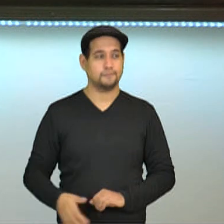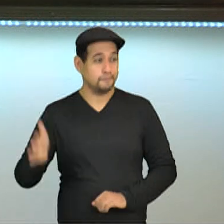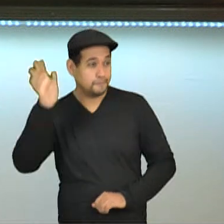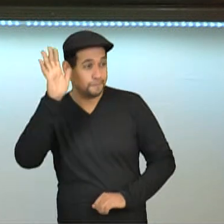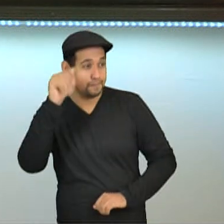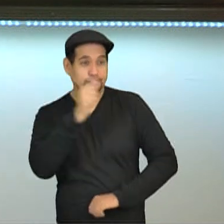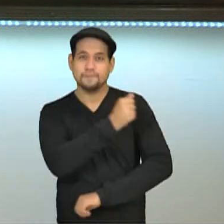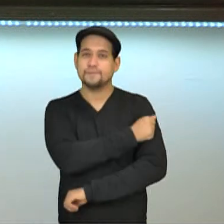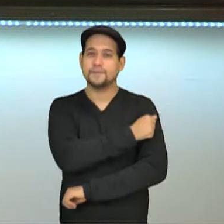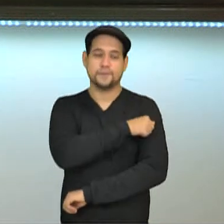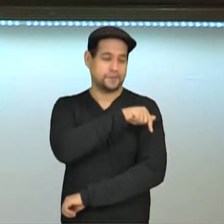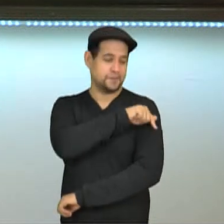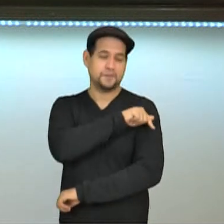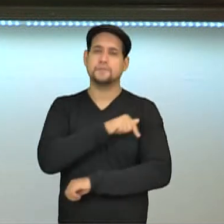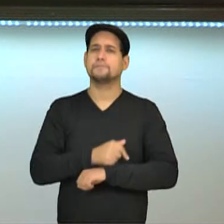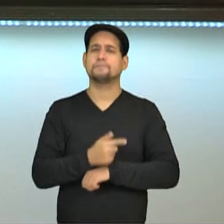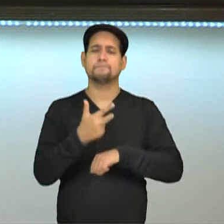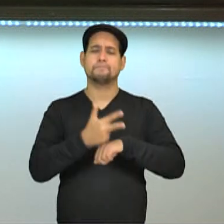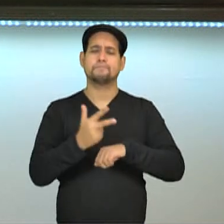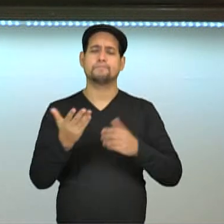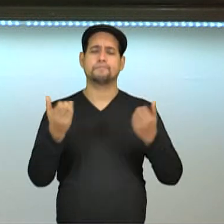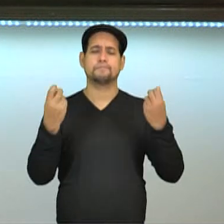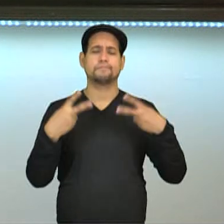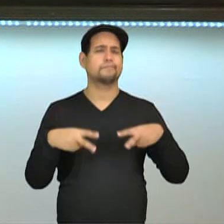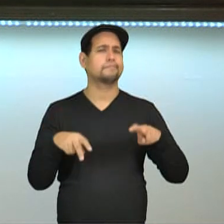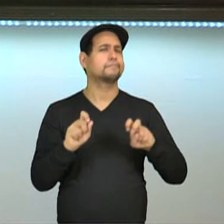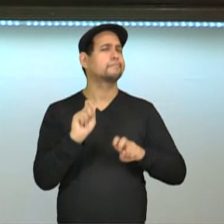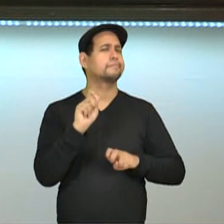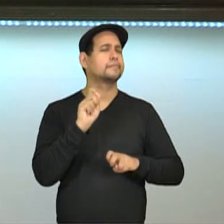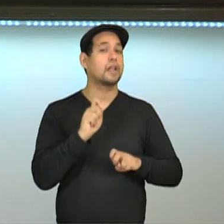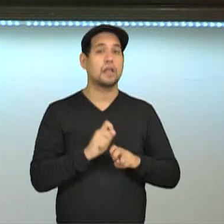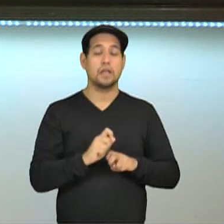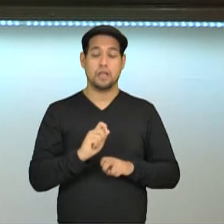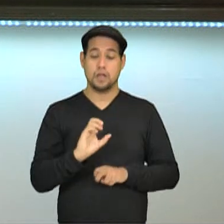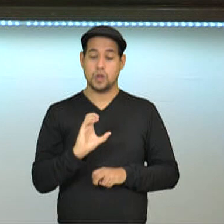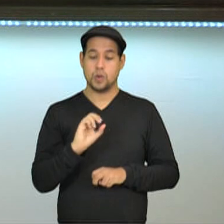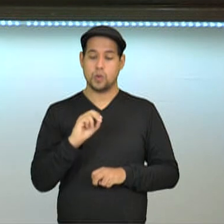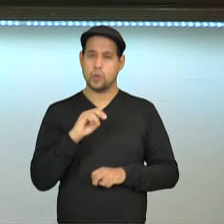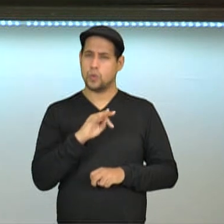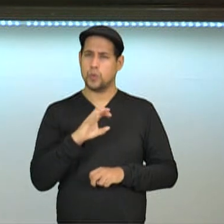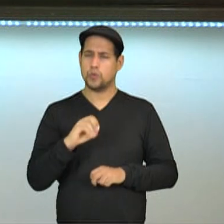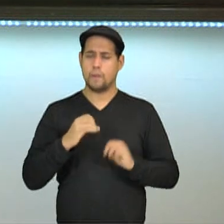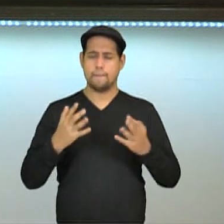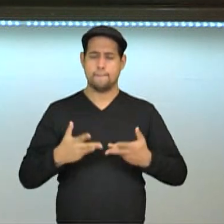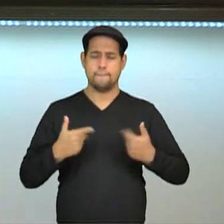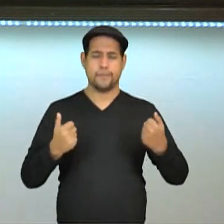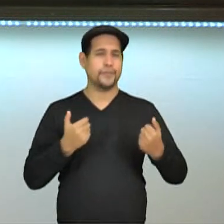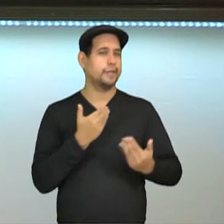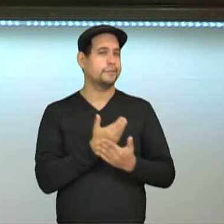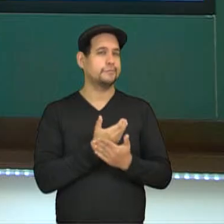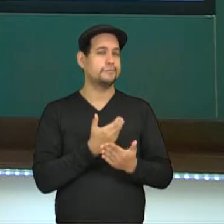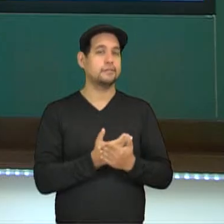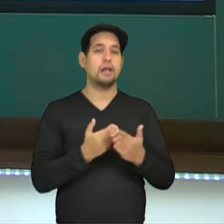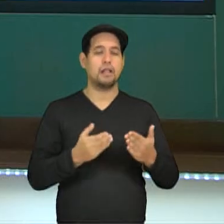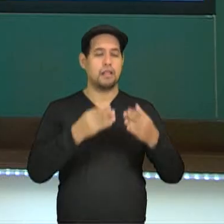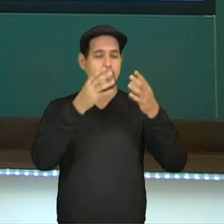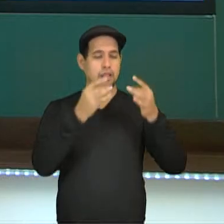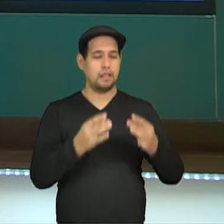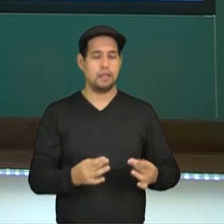Olá, estudantes do 7º ano. Neste vídeo vamos falar sobre conto maravilhoso. Vamos estudar um pouquinho dos